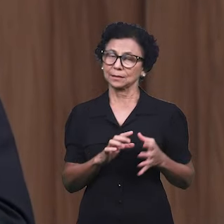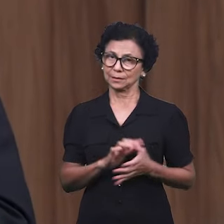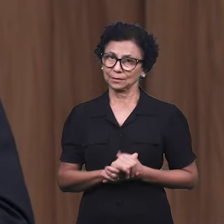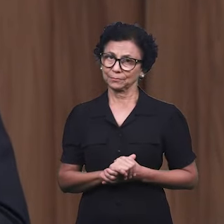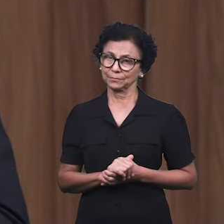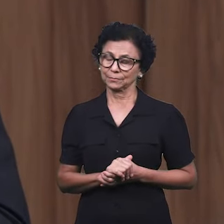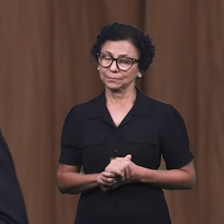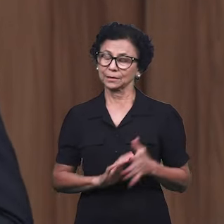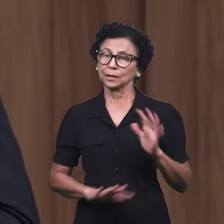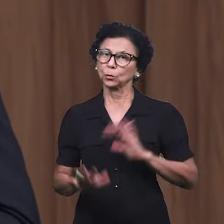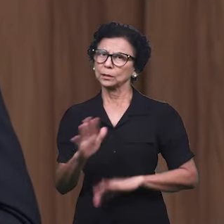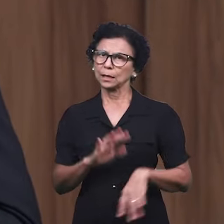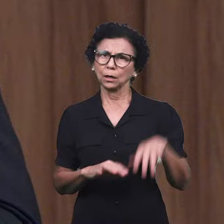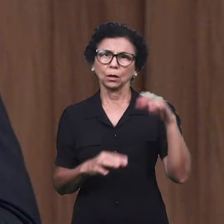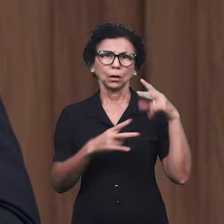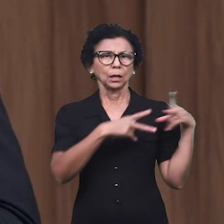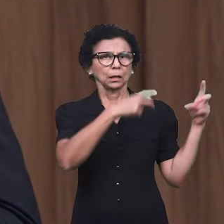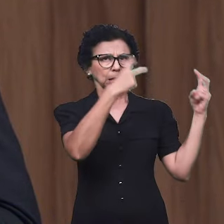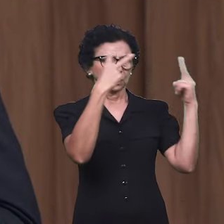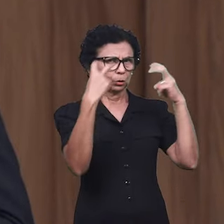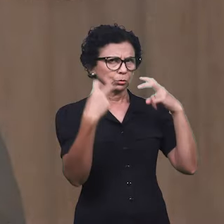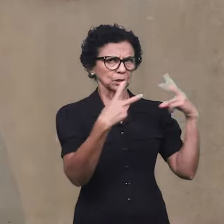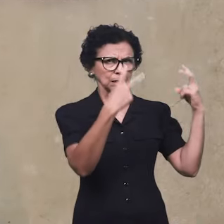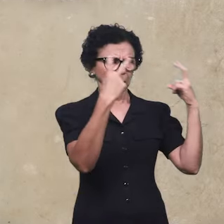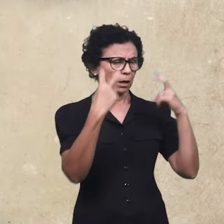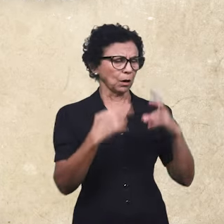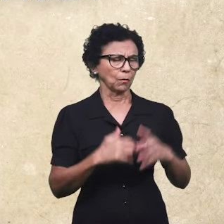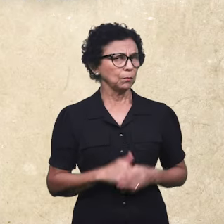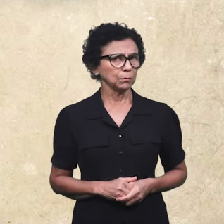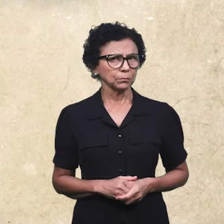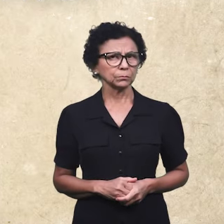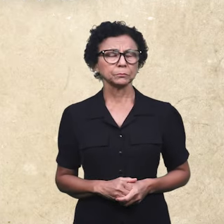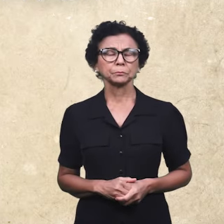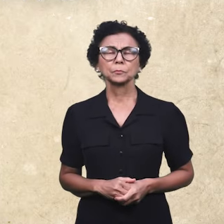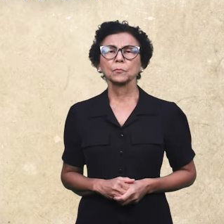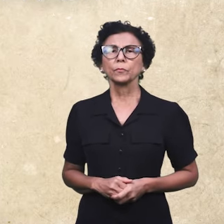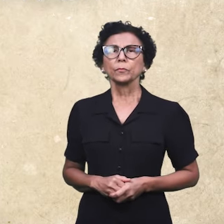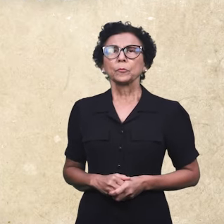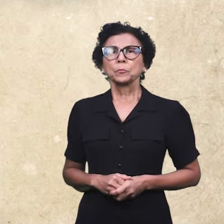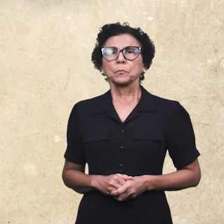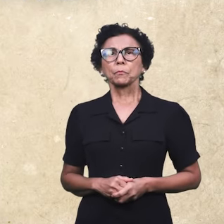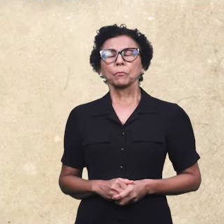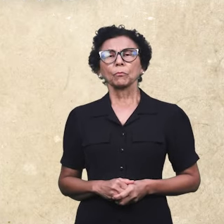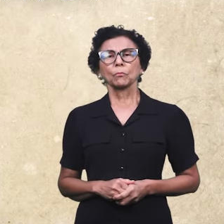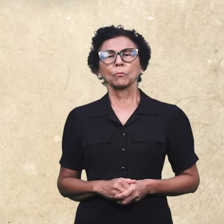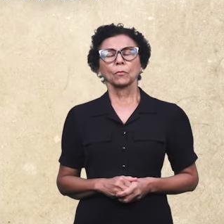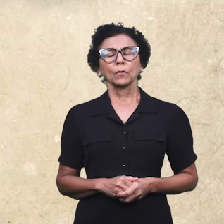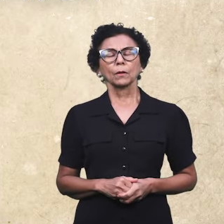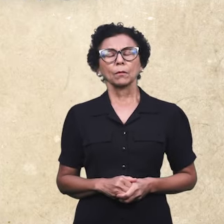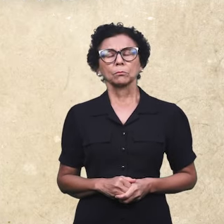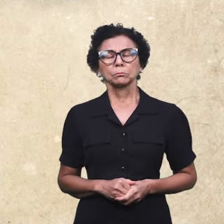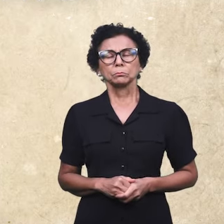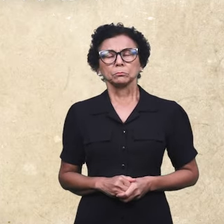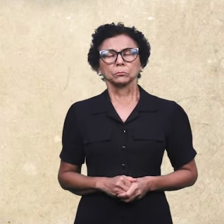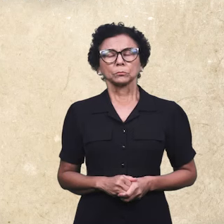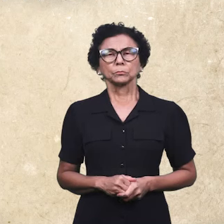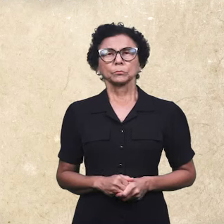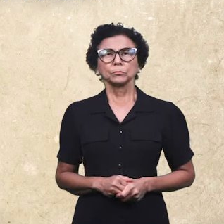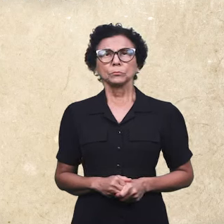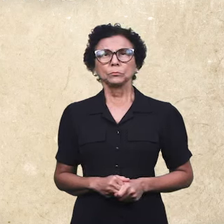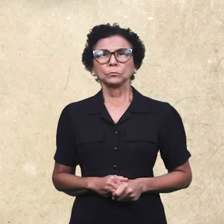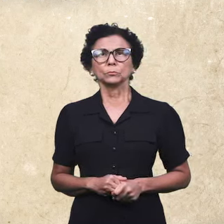presas. Além do próprio estoicismo, o gnosticismo. Nessa região aqui,